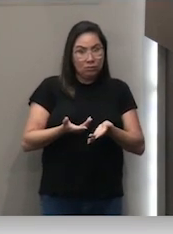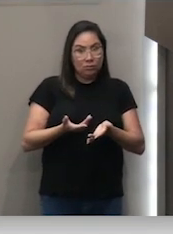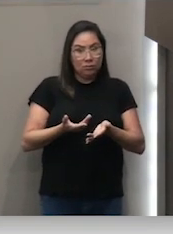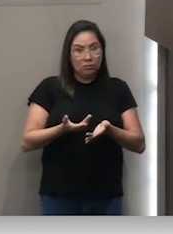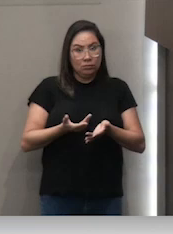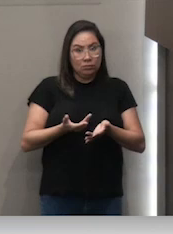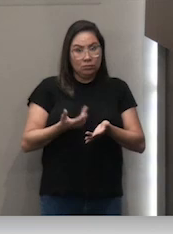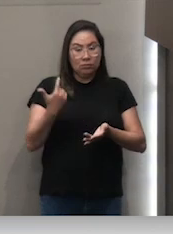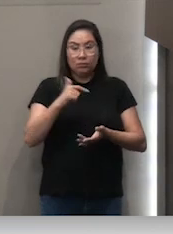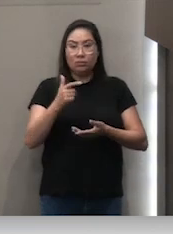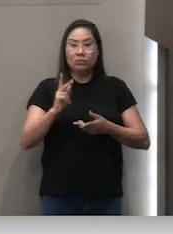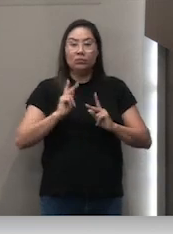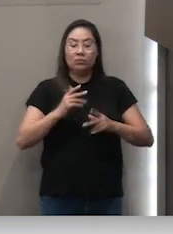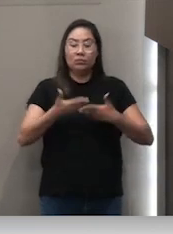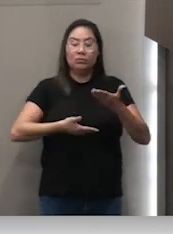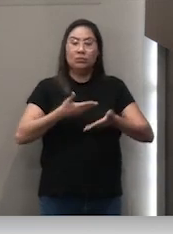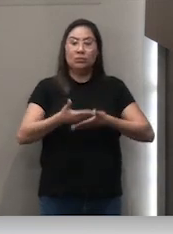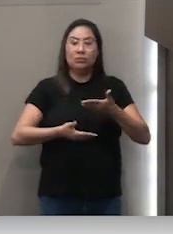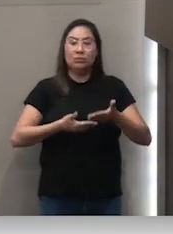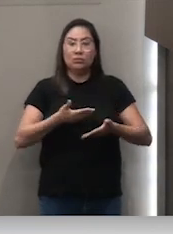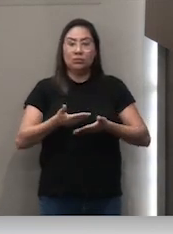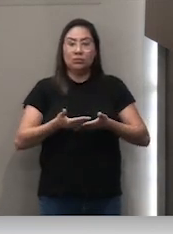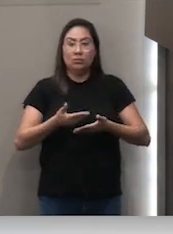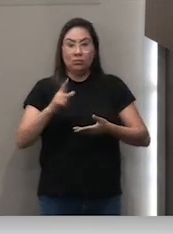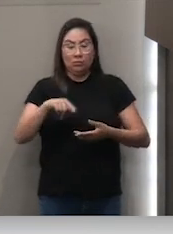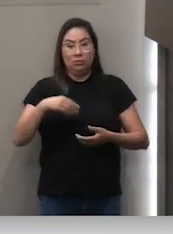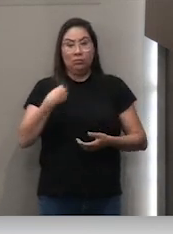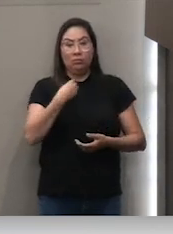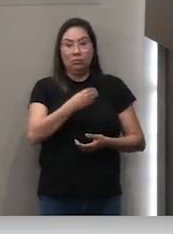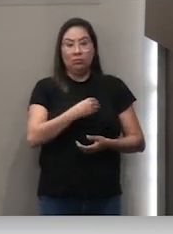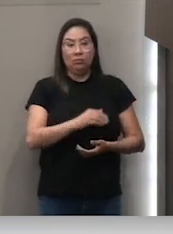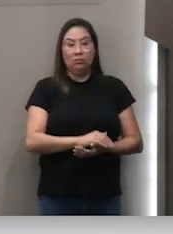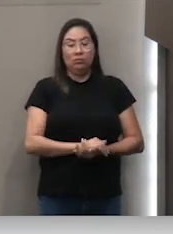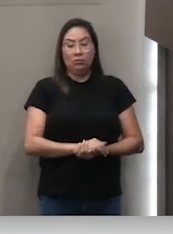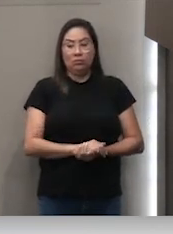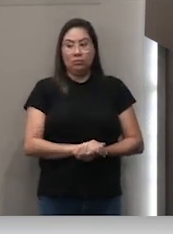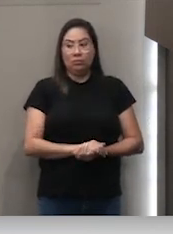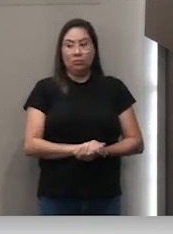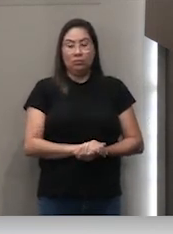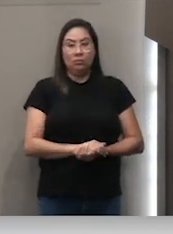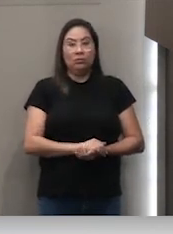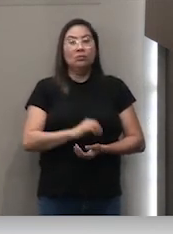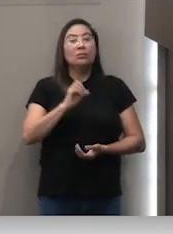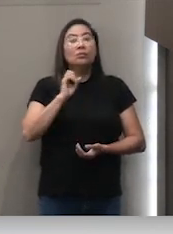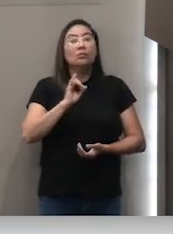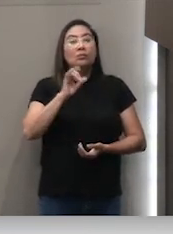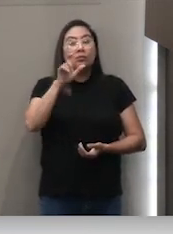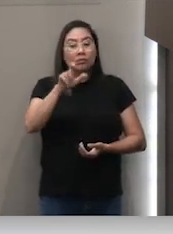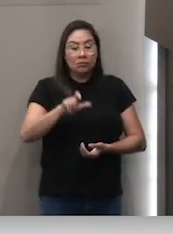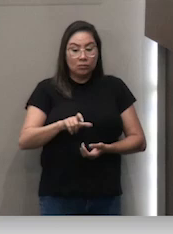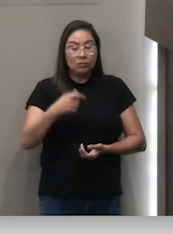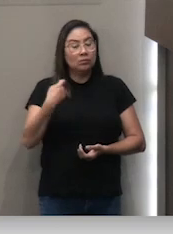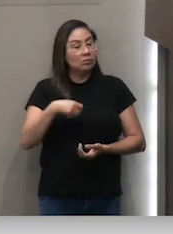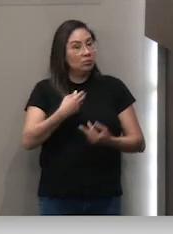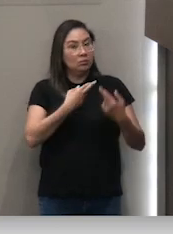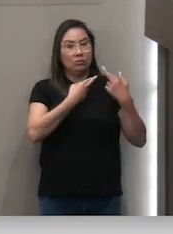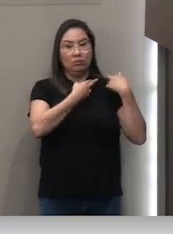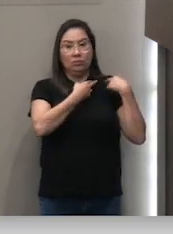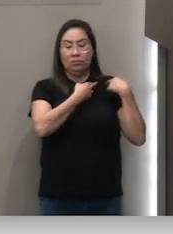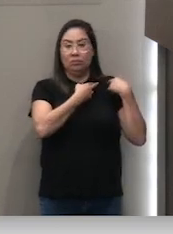não vejo o atendente, não vai lá ter que dar atestado. Quem vai lá é o médico. Então, se foi uma pessoa que fez isso, ela vai ter que ser